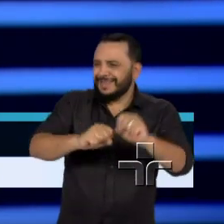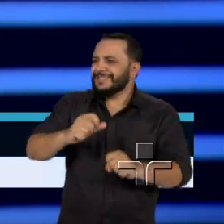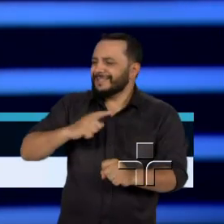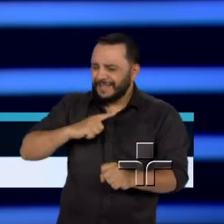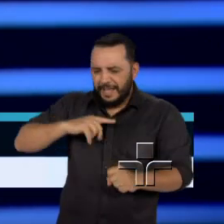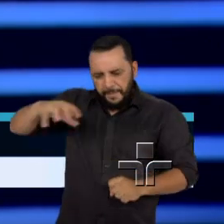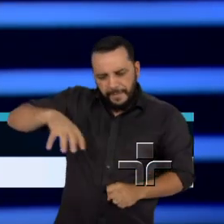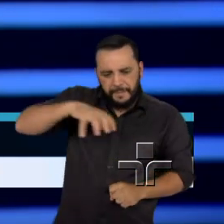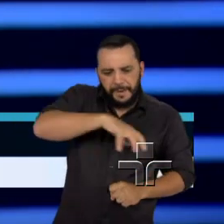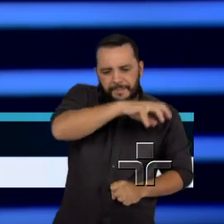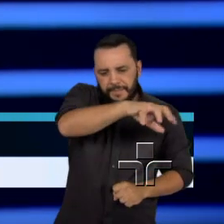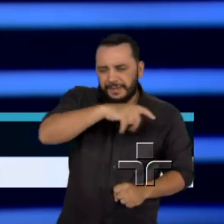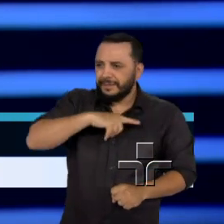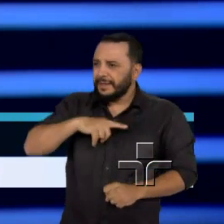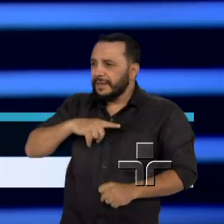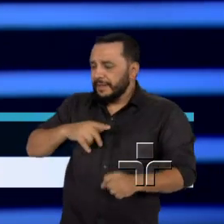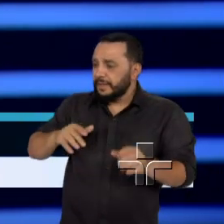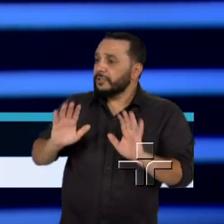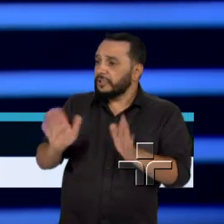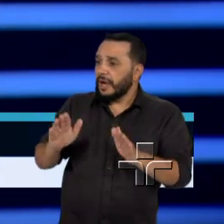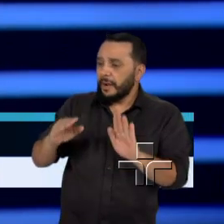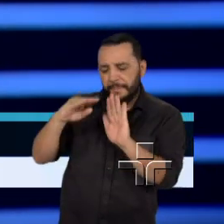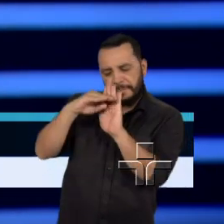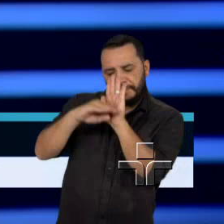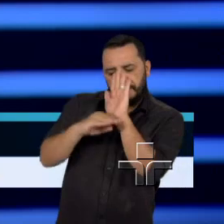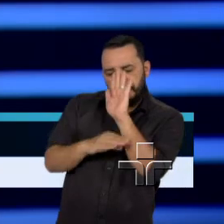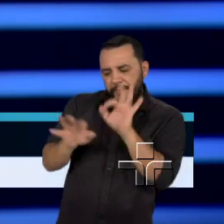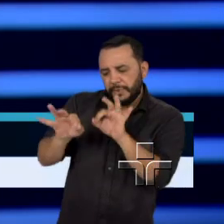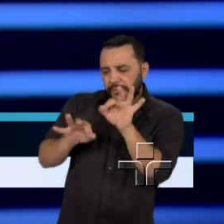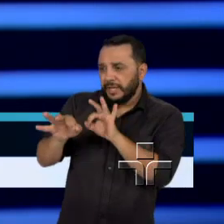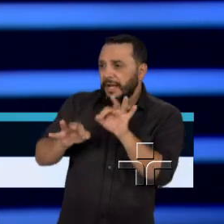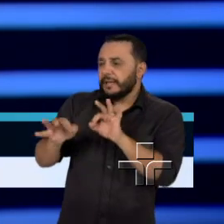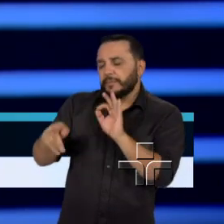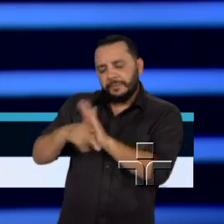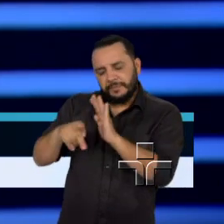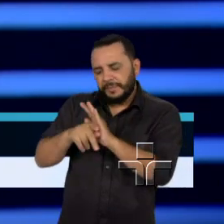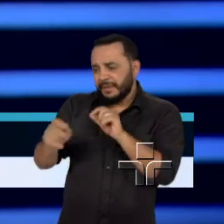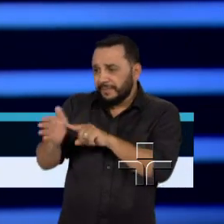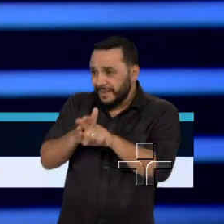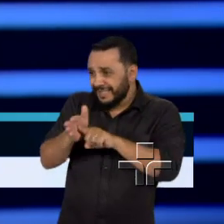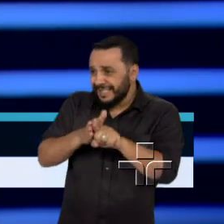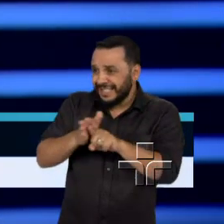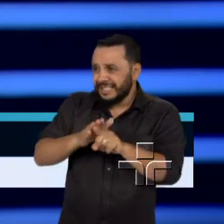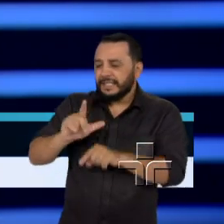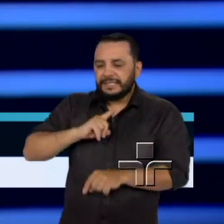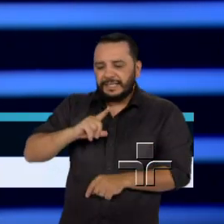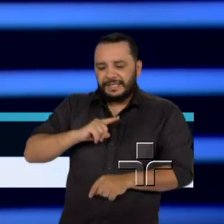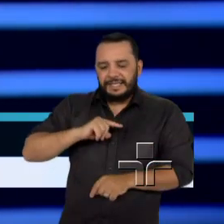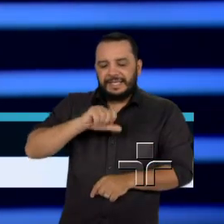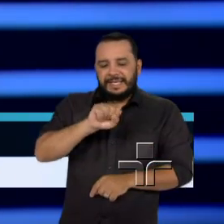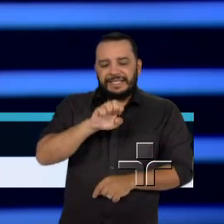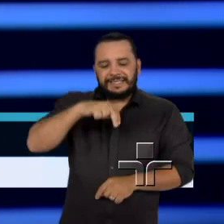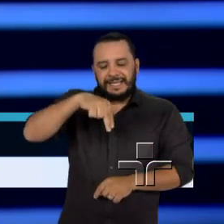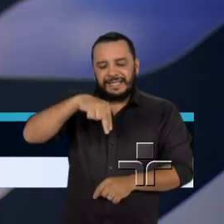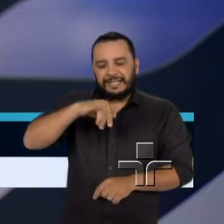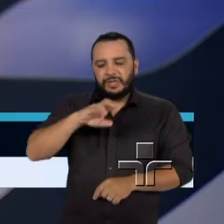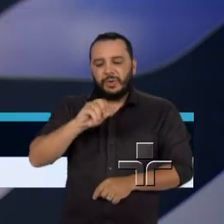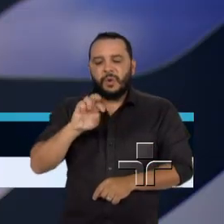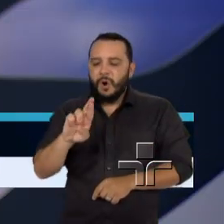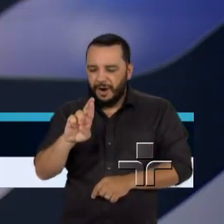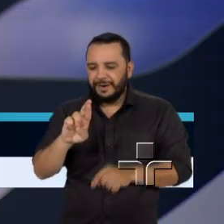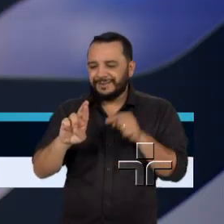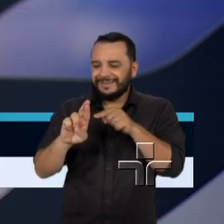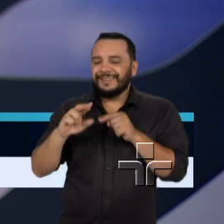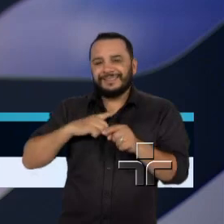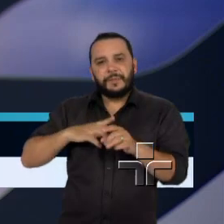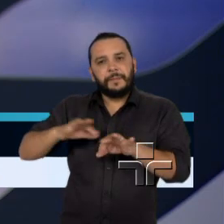a partir desses programas de pesquisa, né? O programa de pesquisa é quando você tem os seniors, né, os pesquisadores mais seniors, com projetos mais estruturados, eles